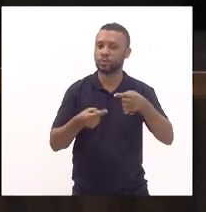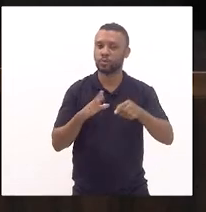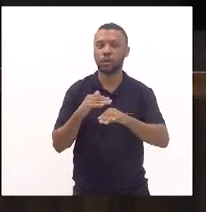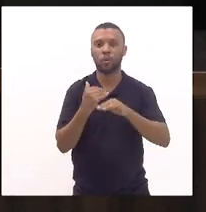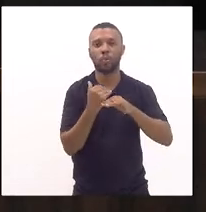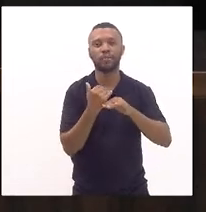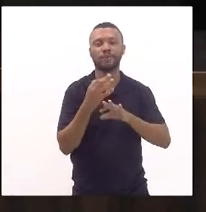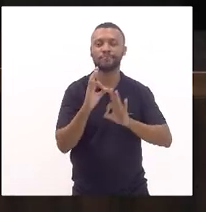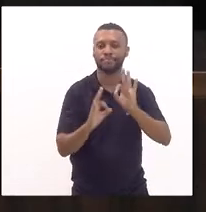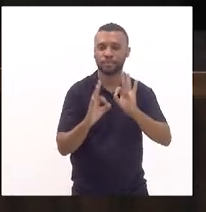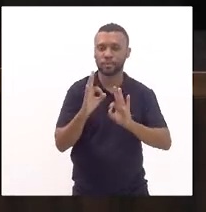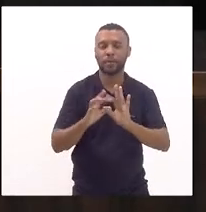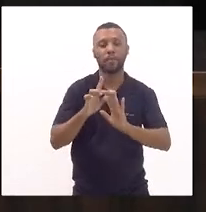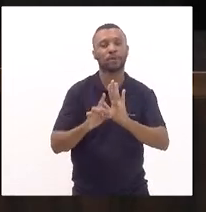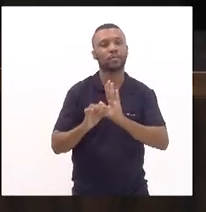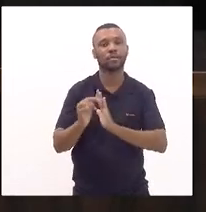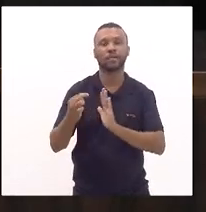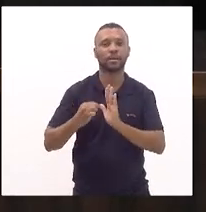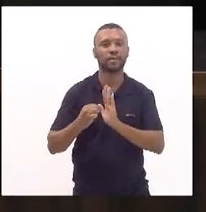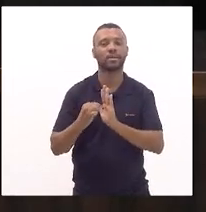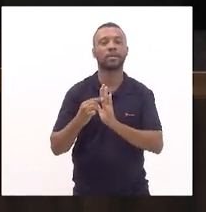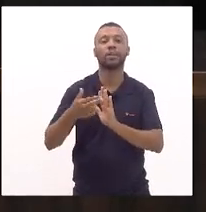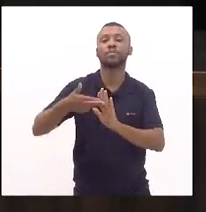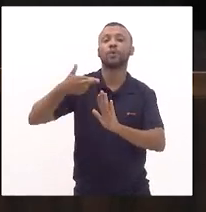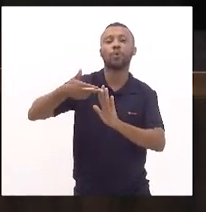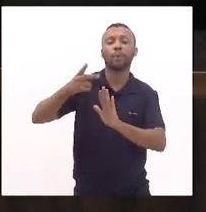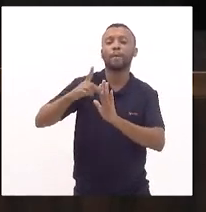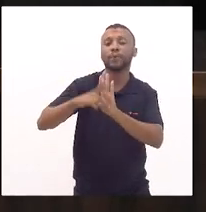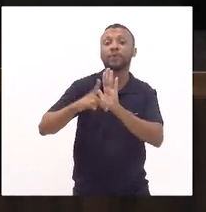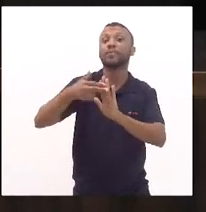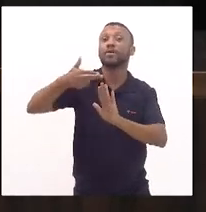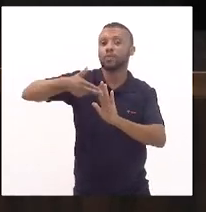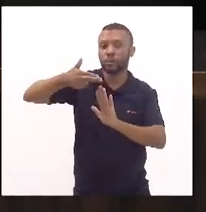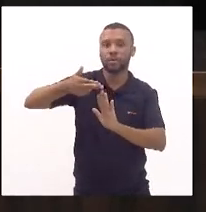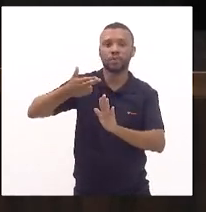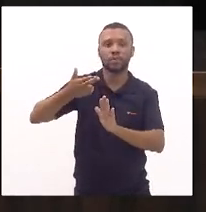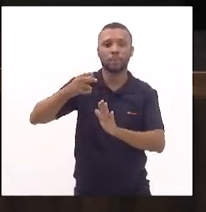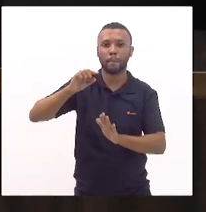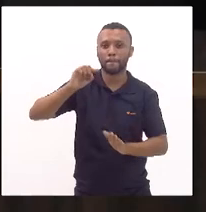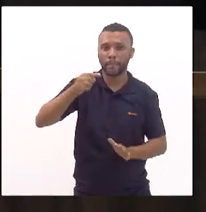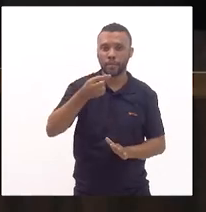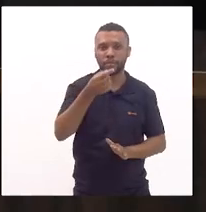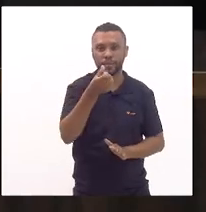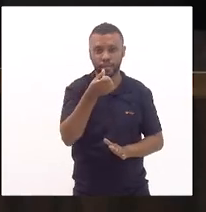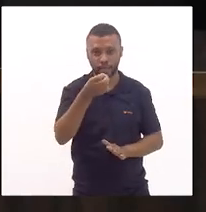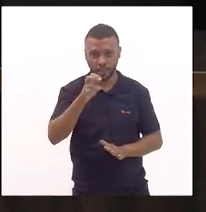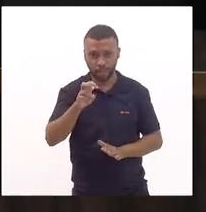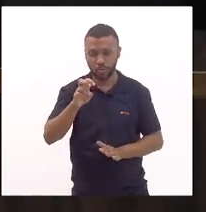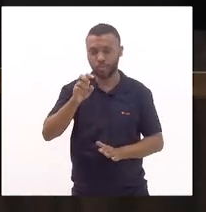única, projetos de resolução número 1065 de